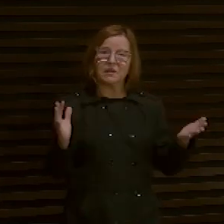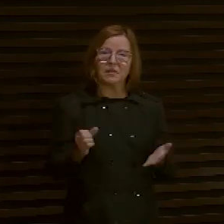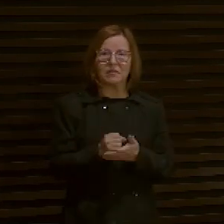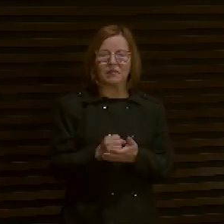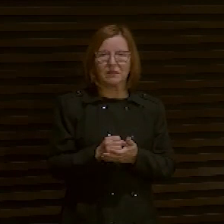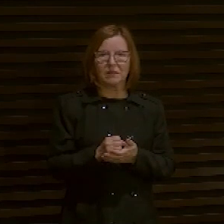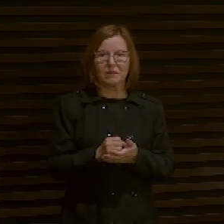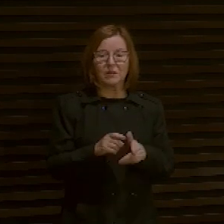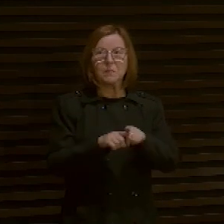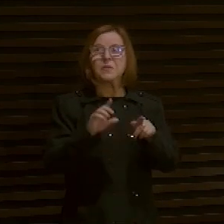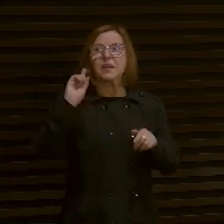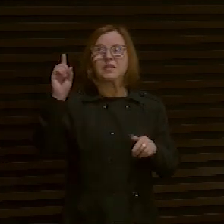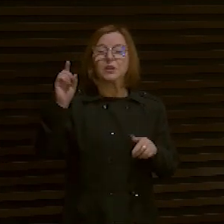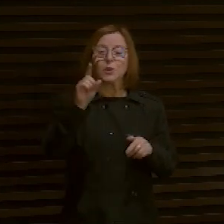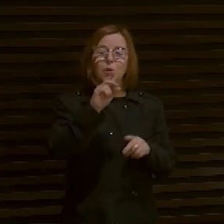glória.